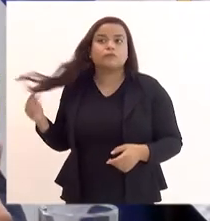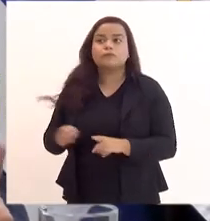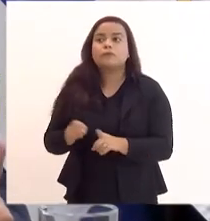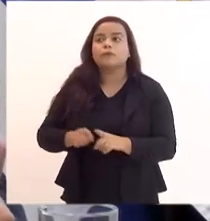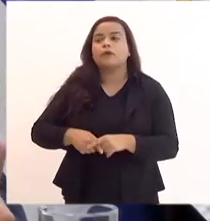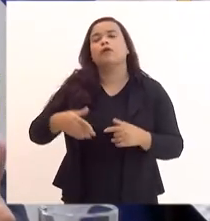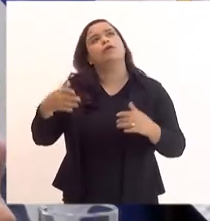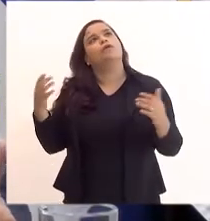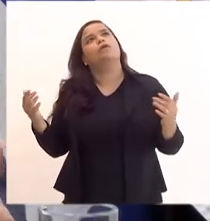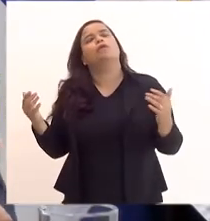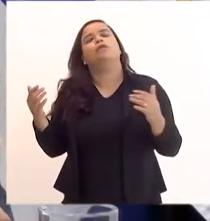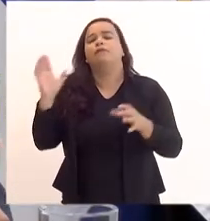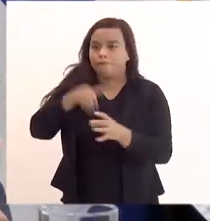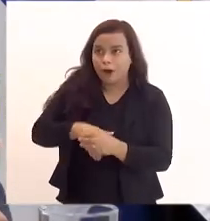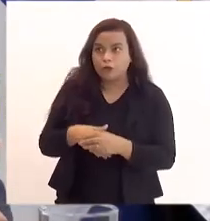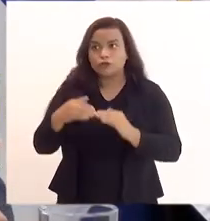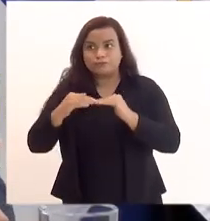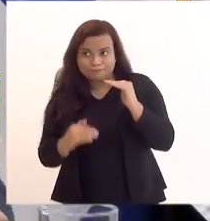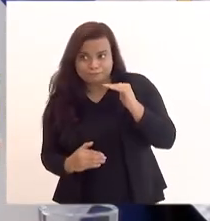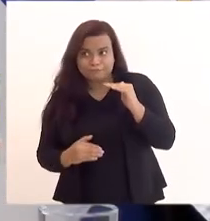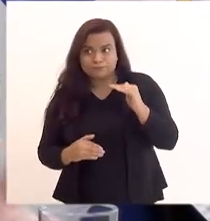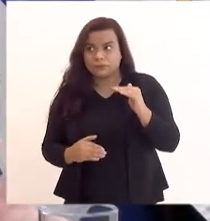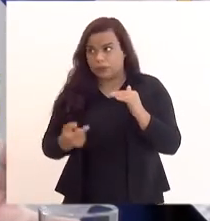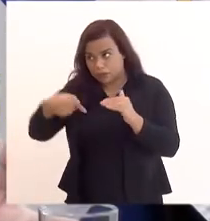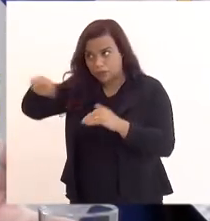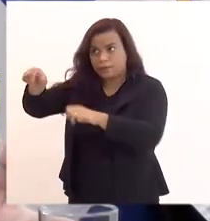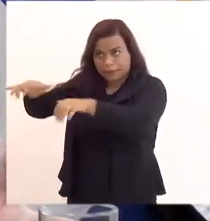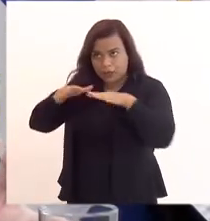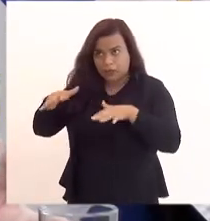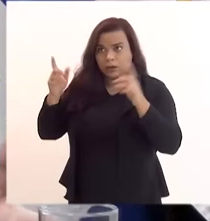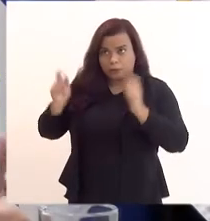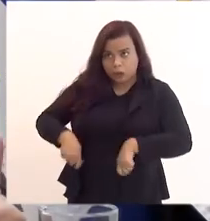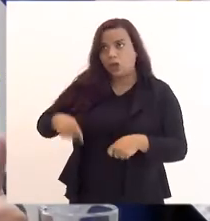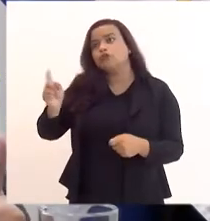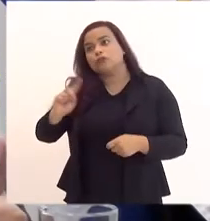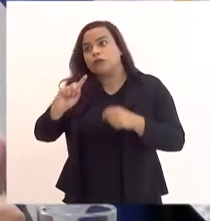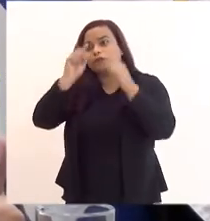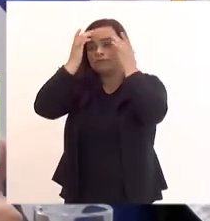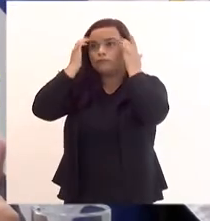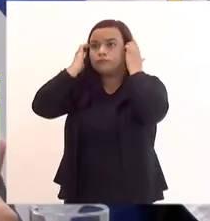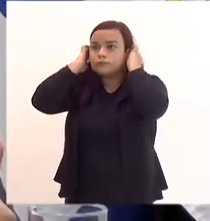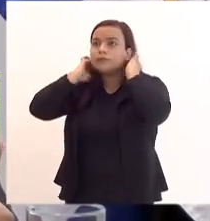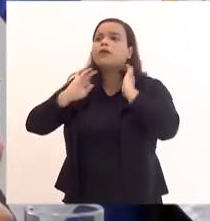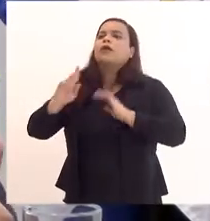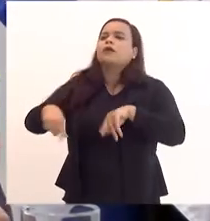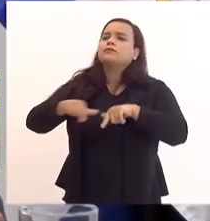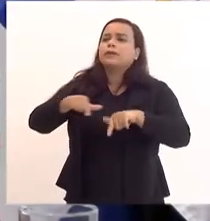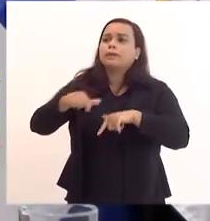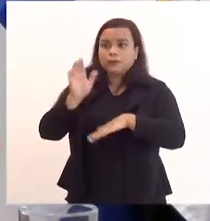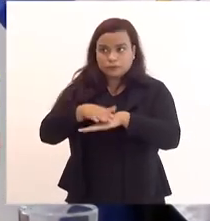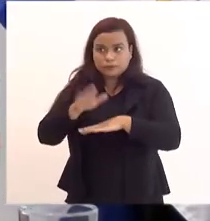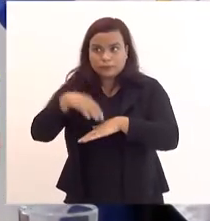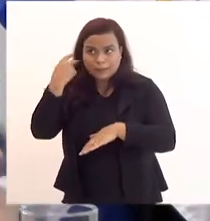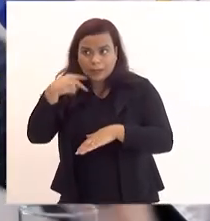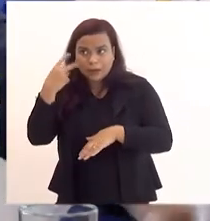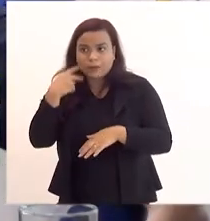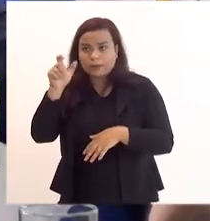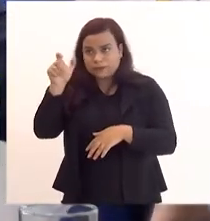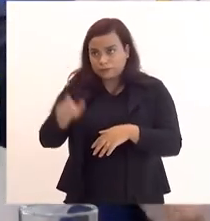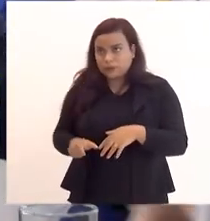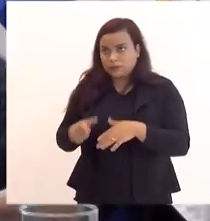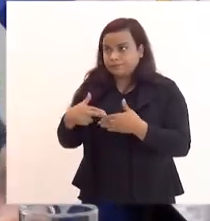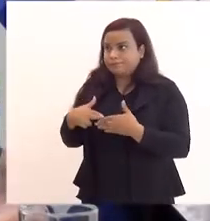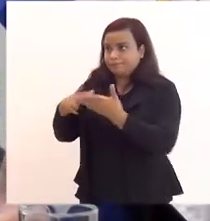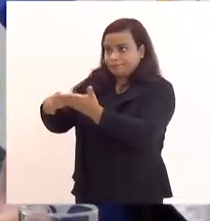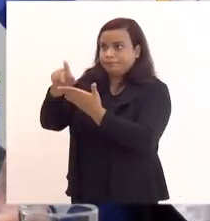divergente, deve ou não ir a plenário? Como um relatório, um trabalho feito por um parlamentar, deve ou não ir a plenário? Ou ele